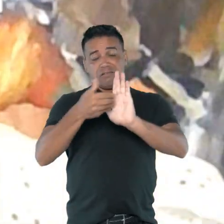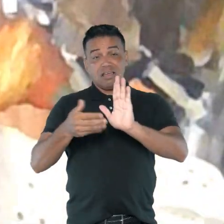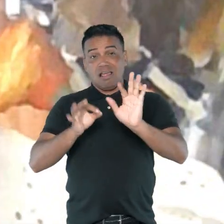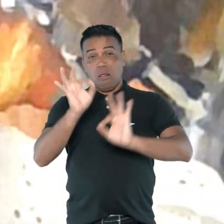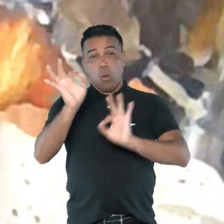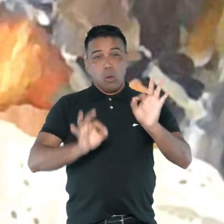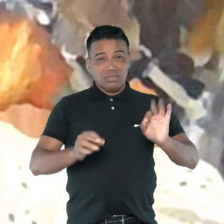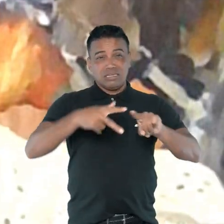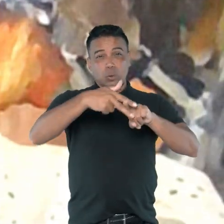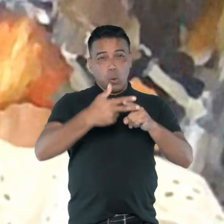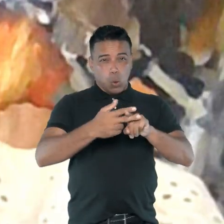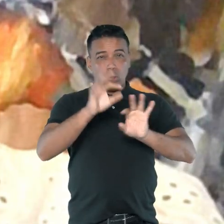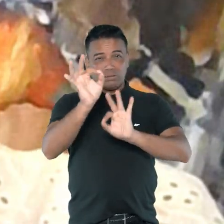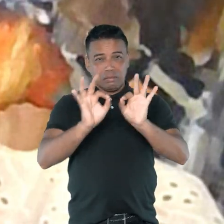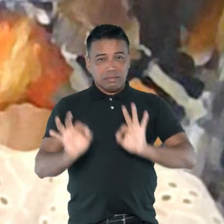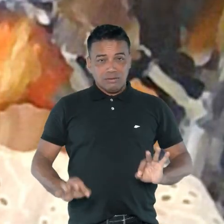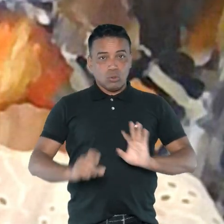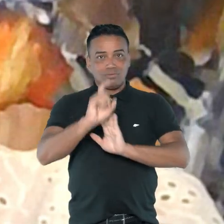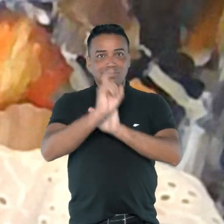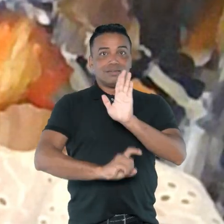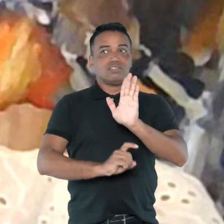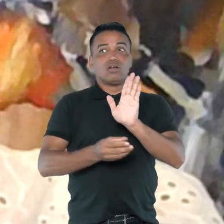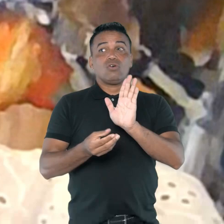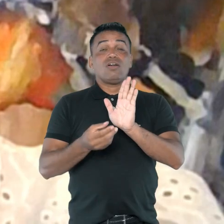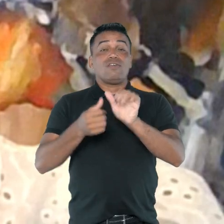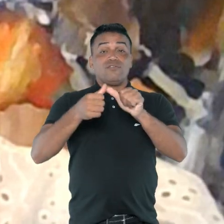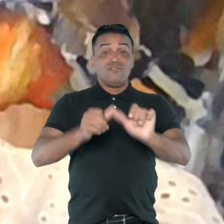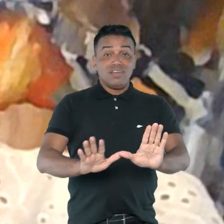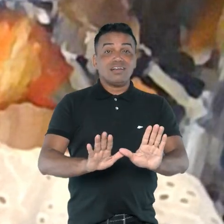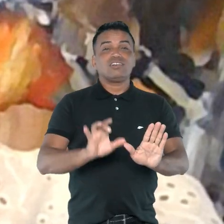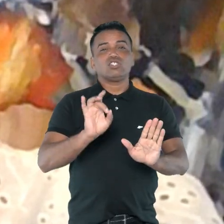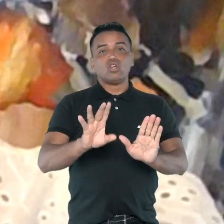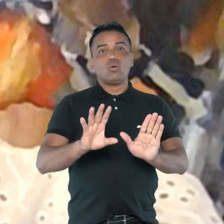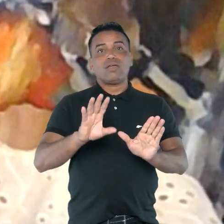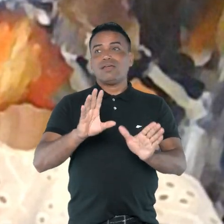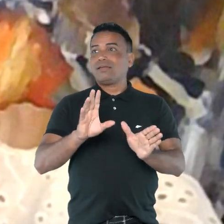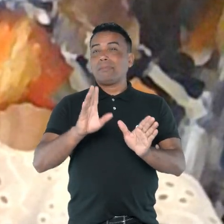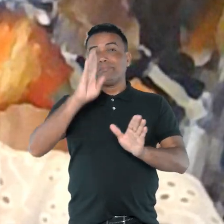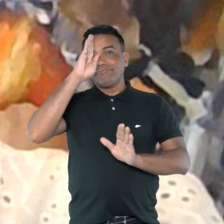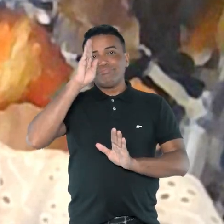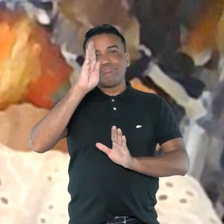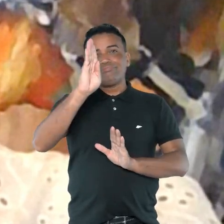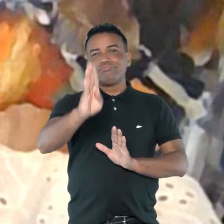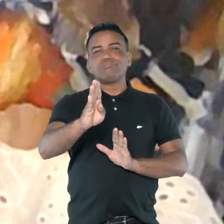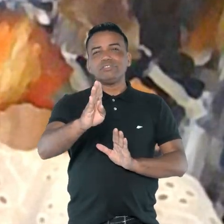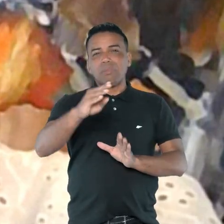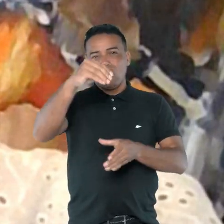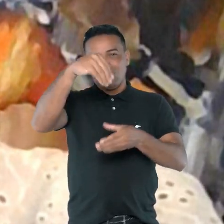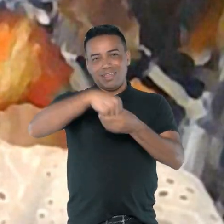E aí vou tentando manter só o que eu acho assim essencial